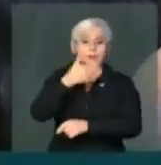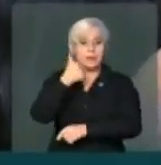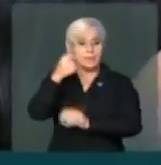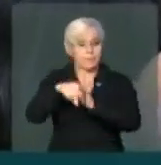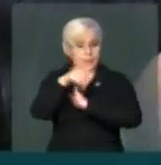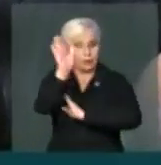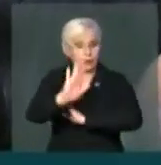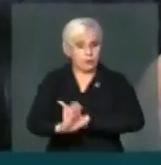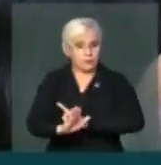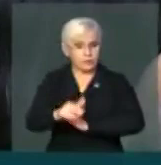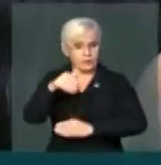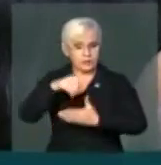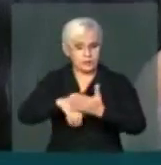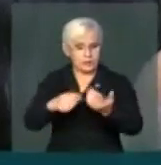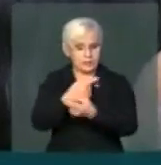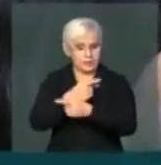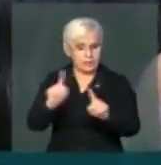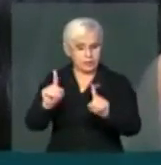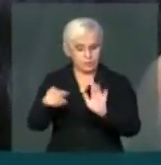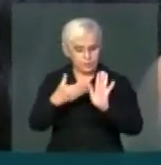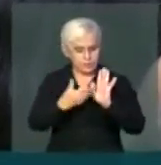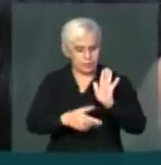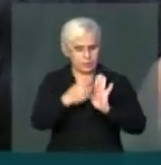Brasil é não votar este